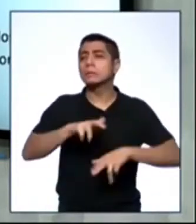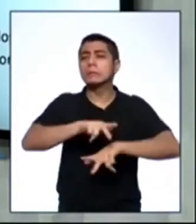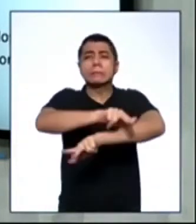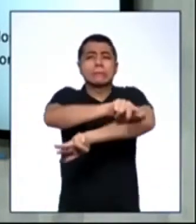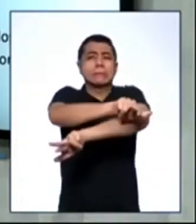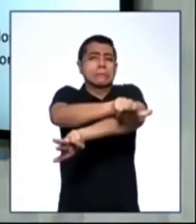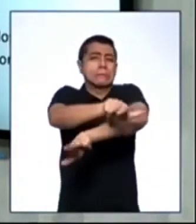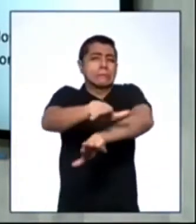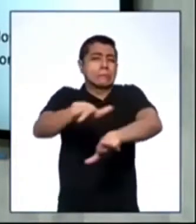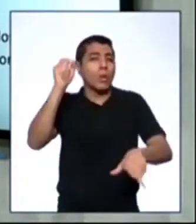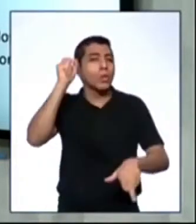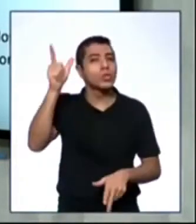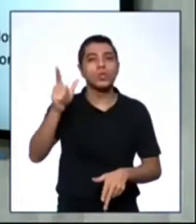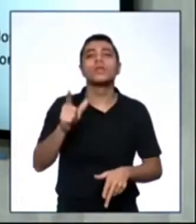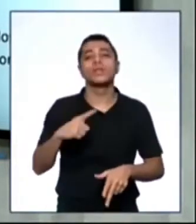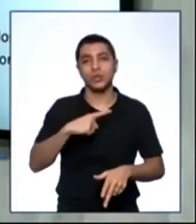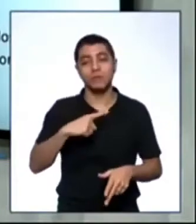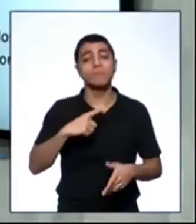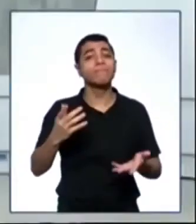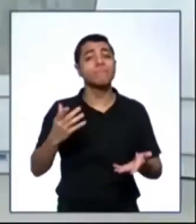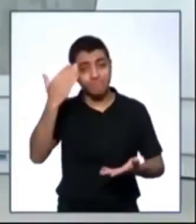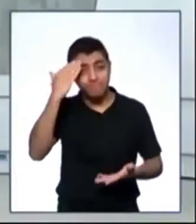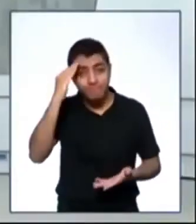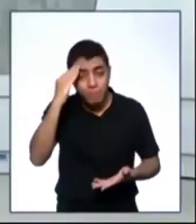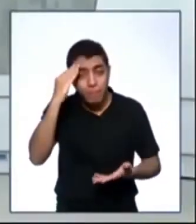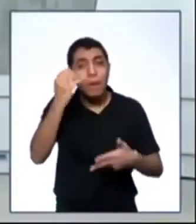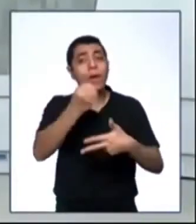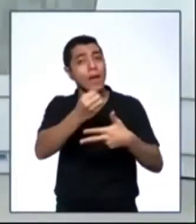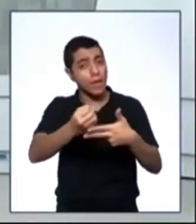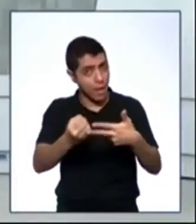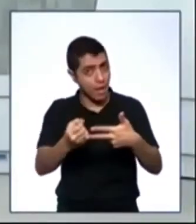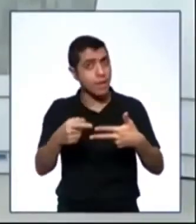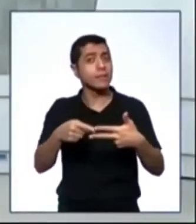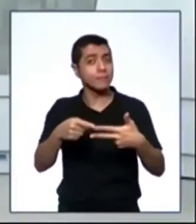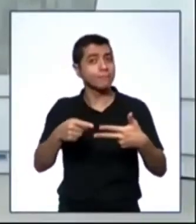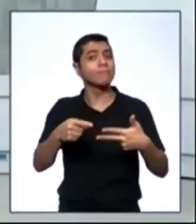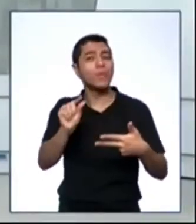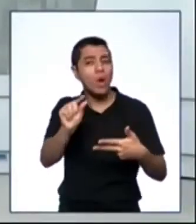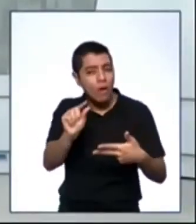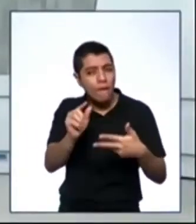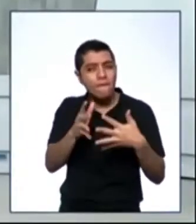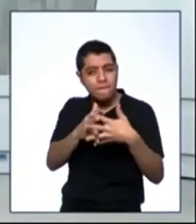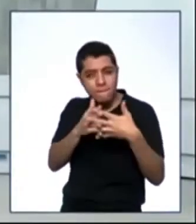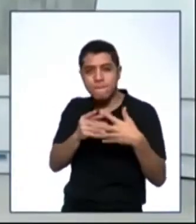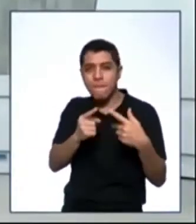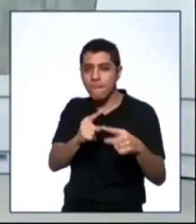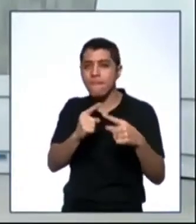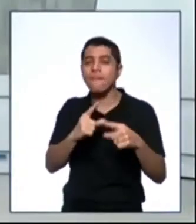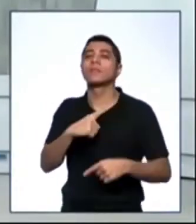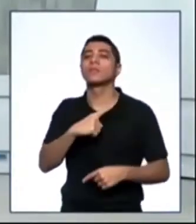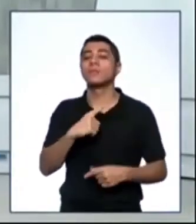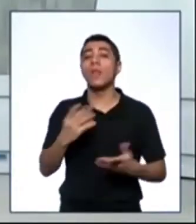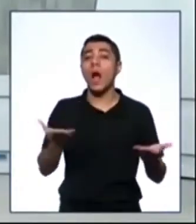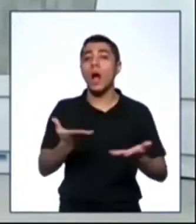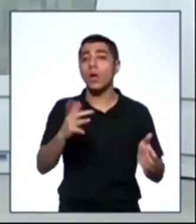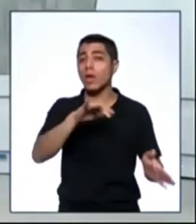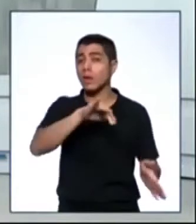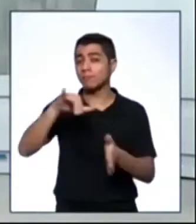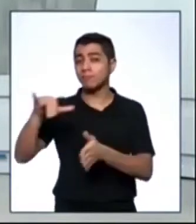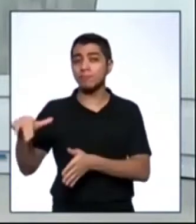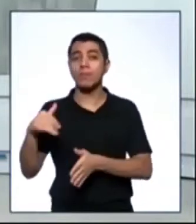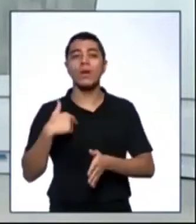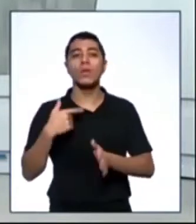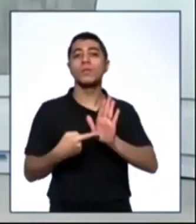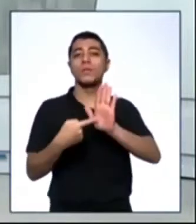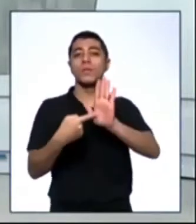foca. Te provei com as questões. Galera, vamos lá então, vamos trocar uma ideia do nosso segundo assunto, segunda coisa que eu tenho para te contar hoje. E aí